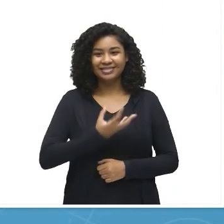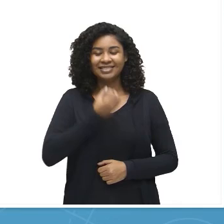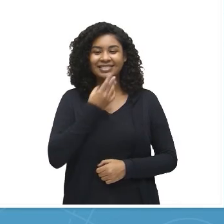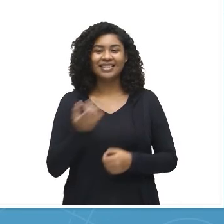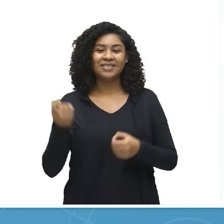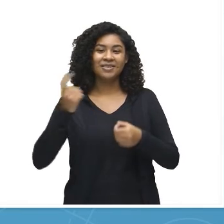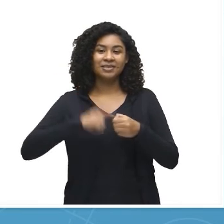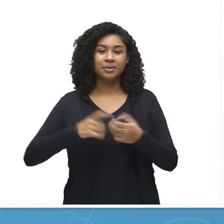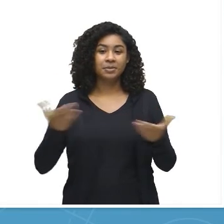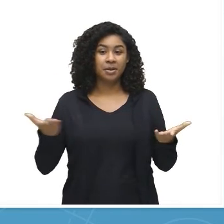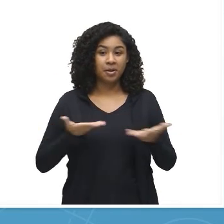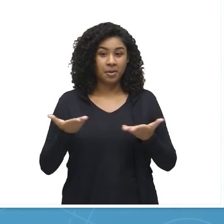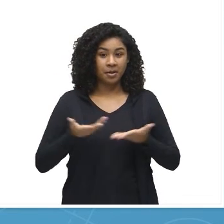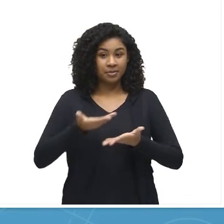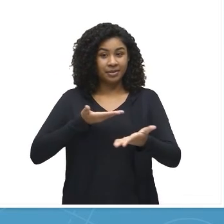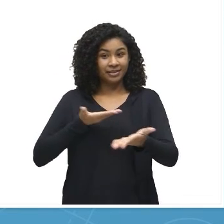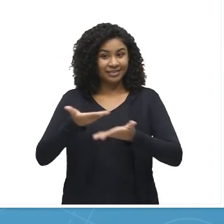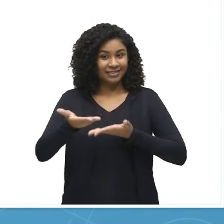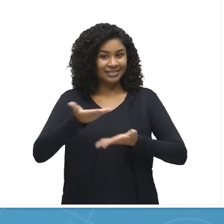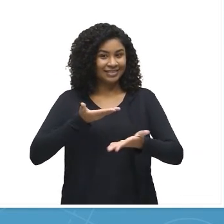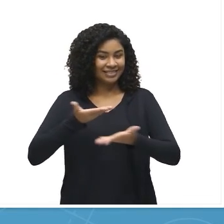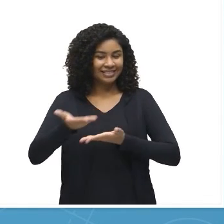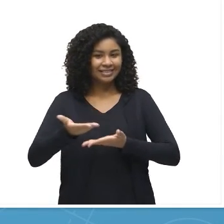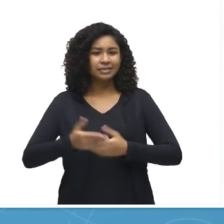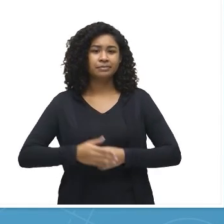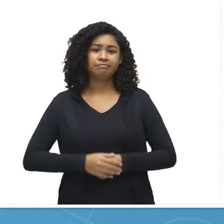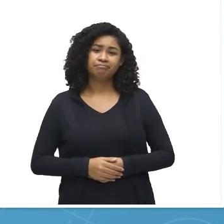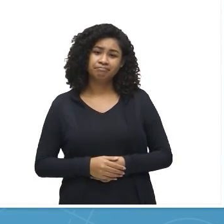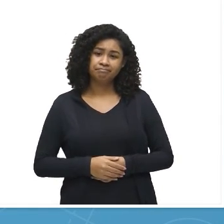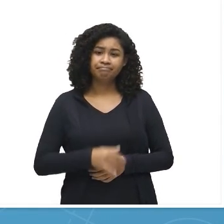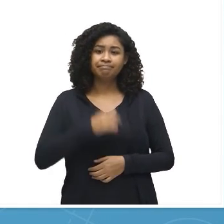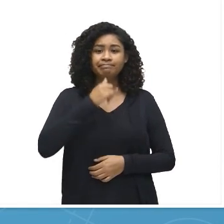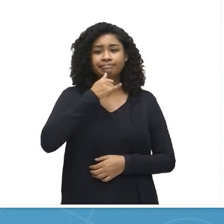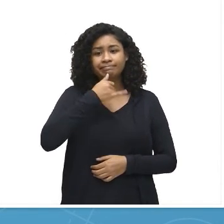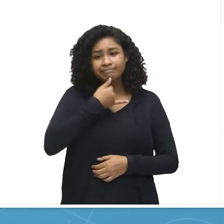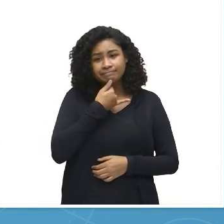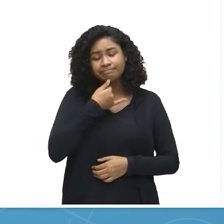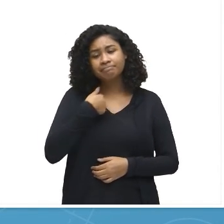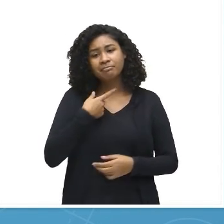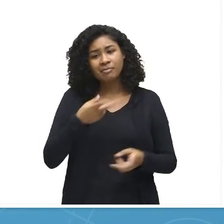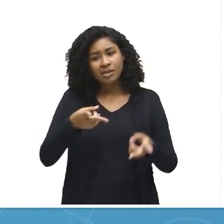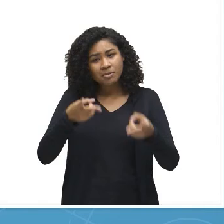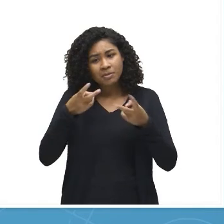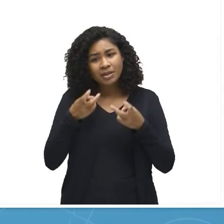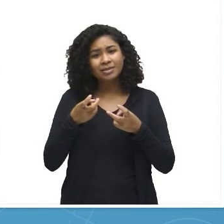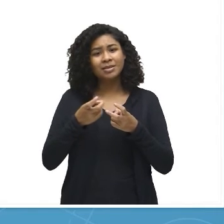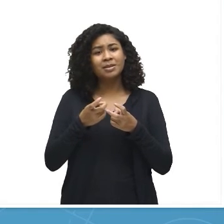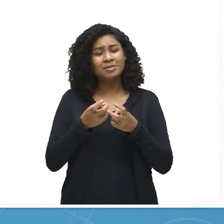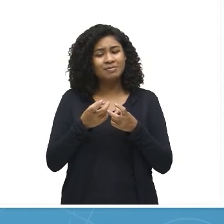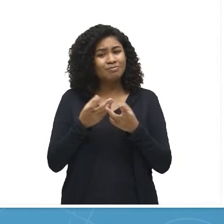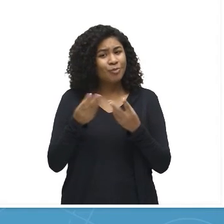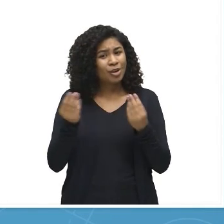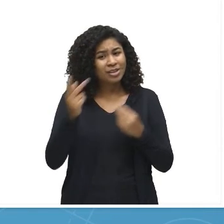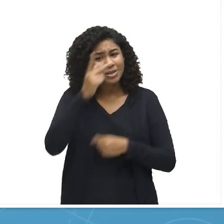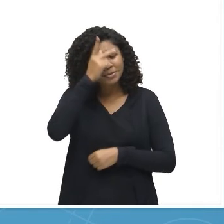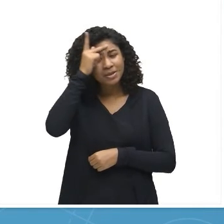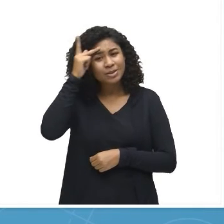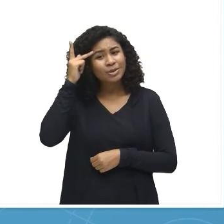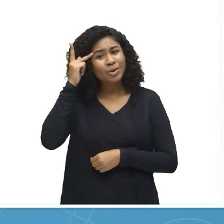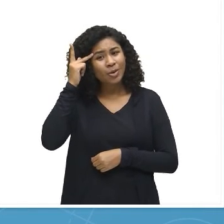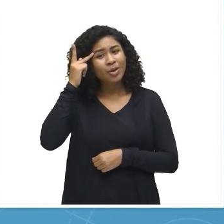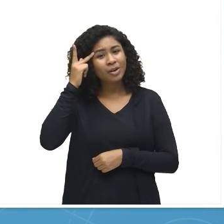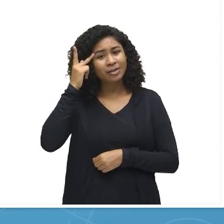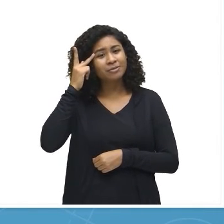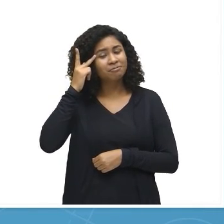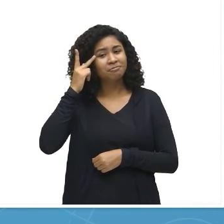voltamos para a nossa interatividade. Infelizmente, né, eu vi que muitas pessoas vão ser silenciadas, vão perder